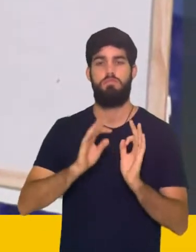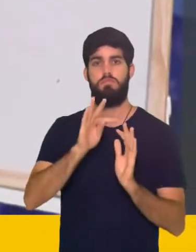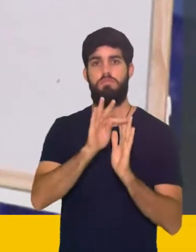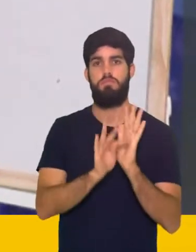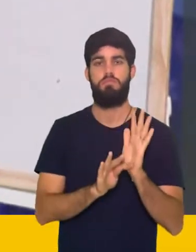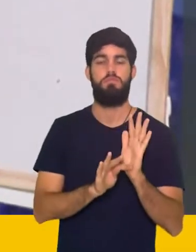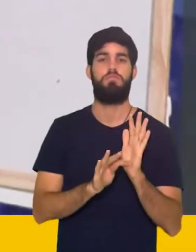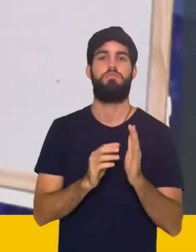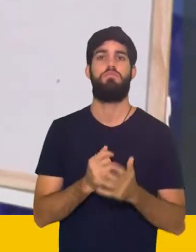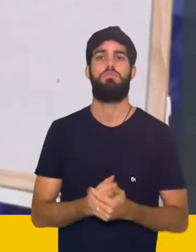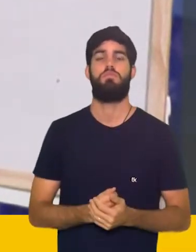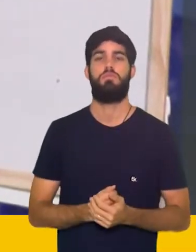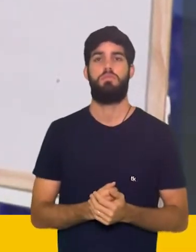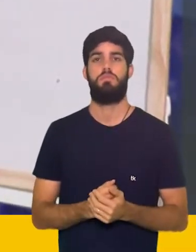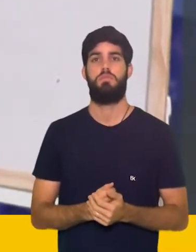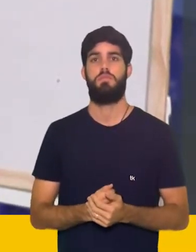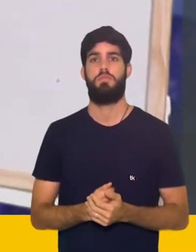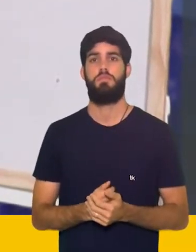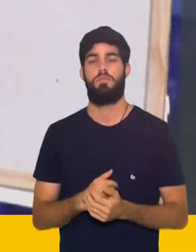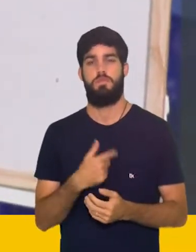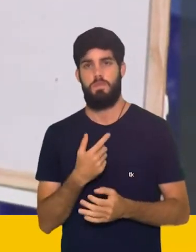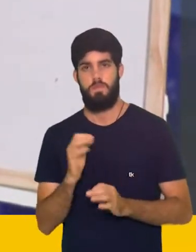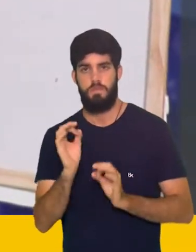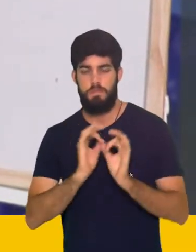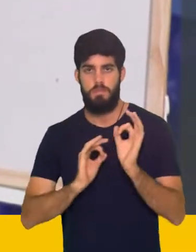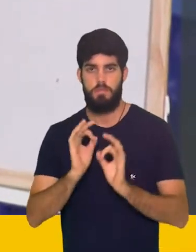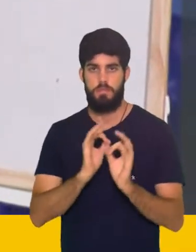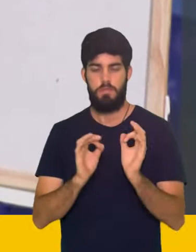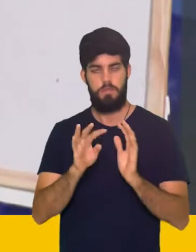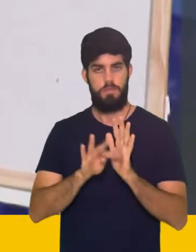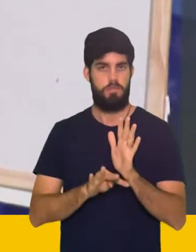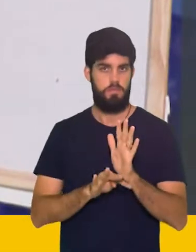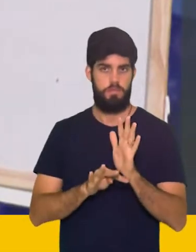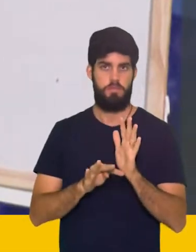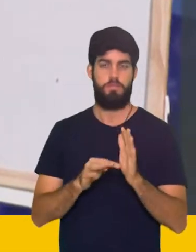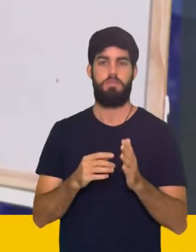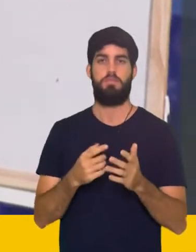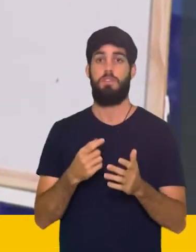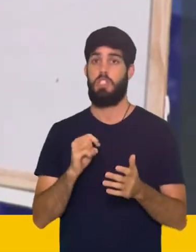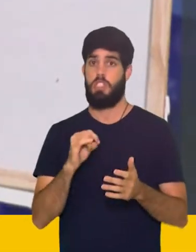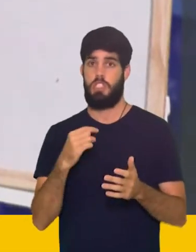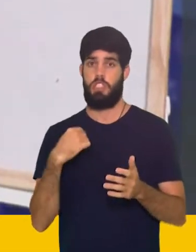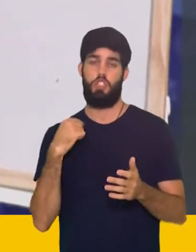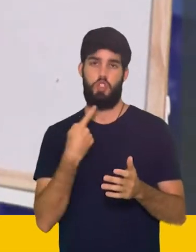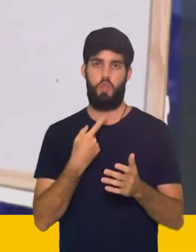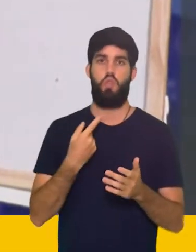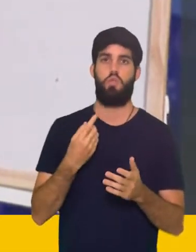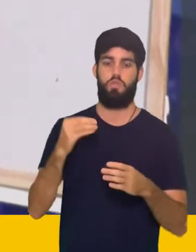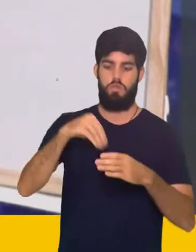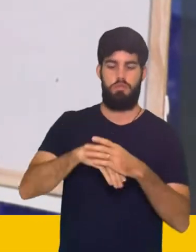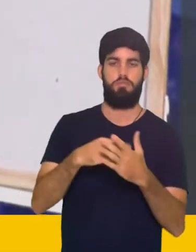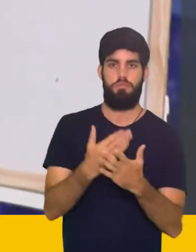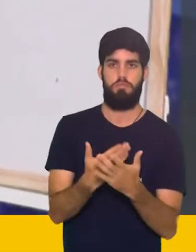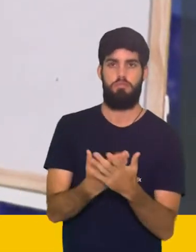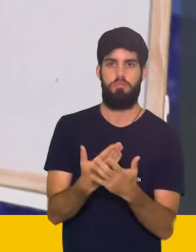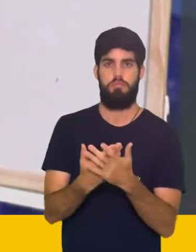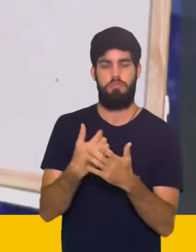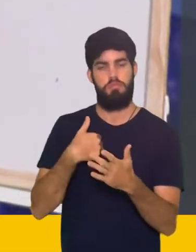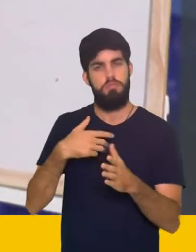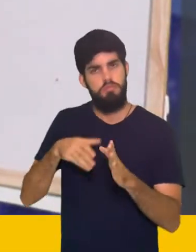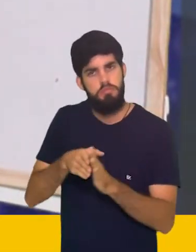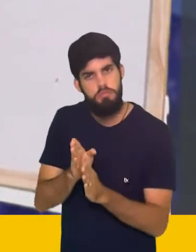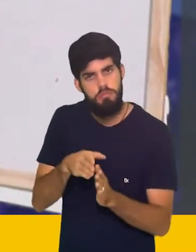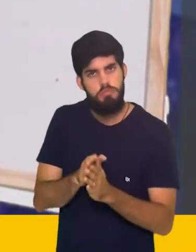Bom, como a gente prepara o texto, é a gente quem decide. Como a gente está numa aula, e eu vou orientar você para um